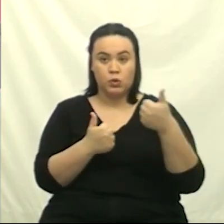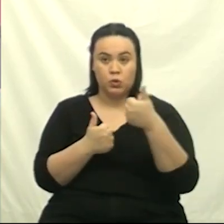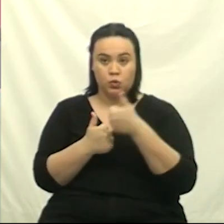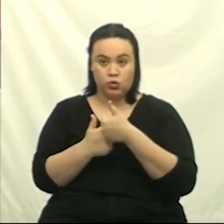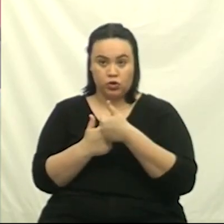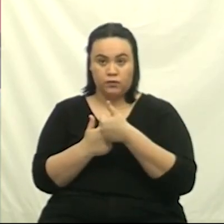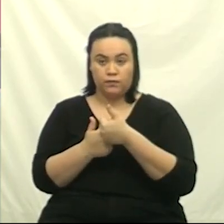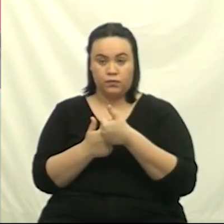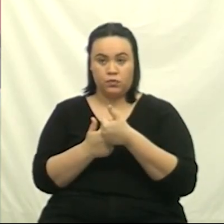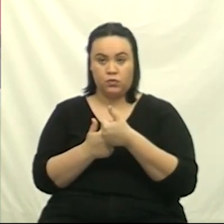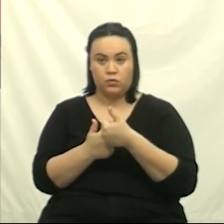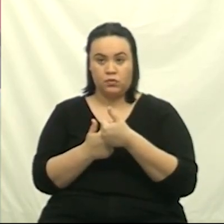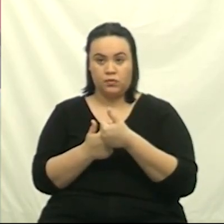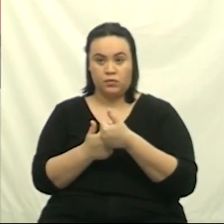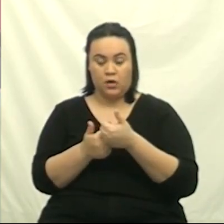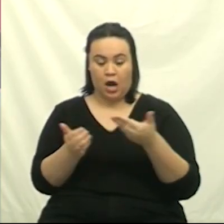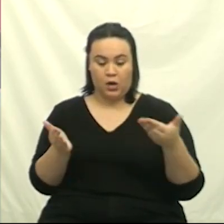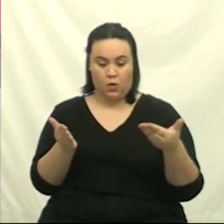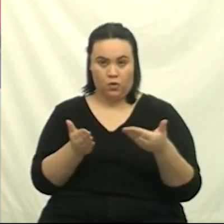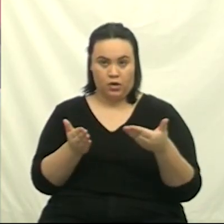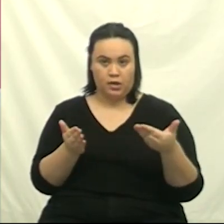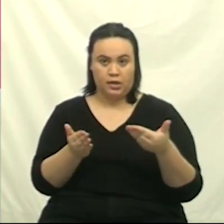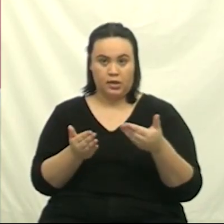nessa tarde